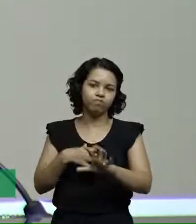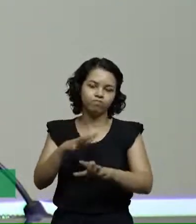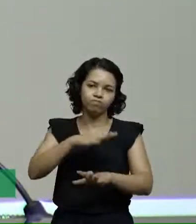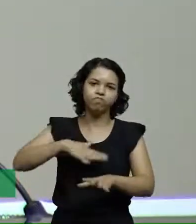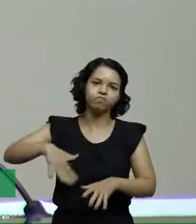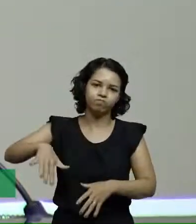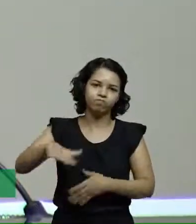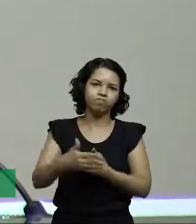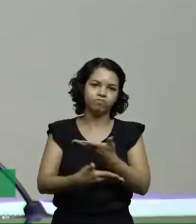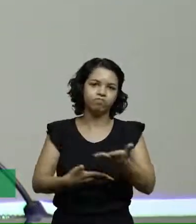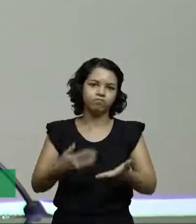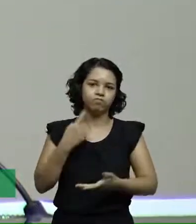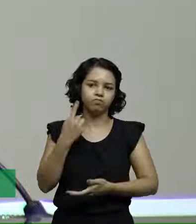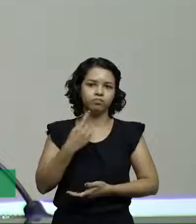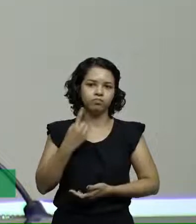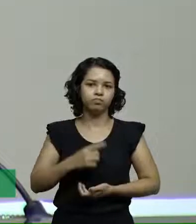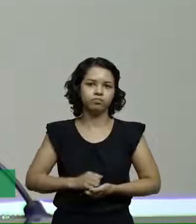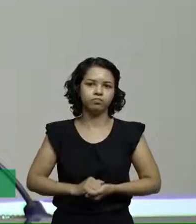os colegas deputados.